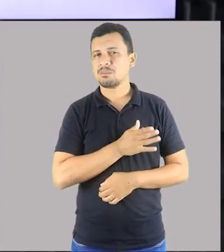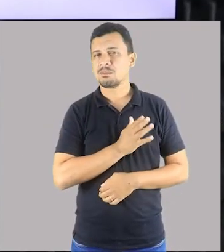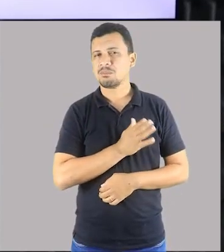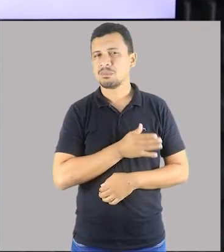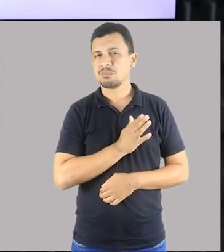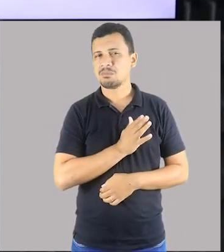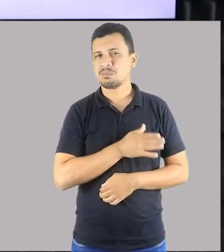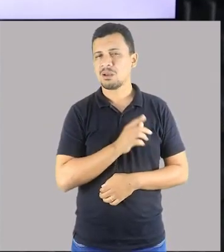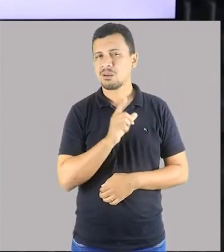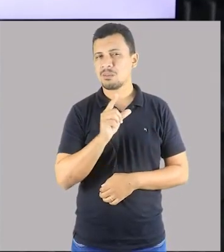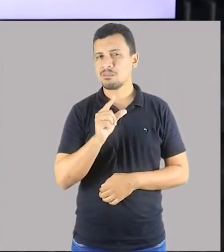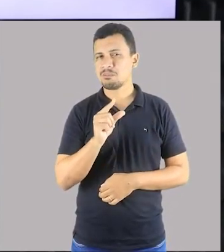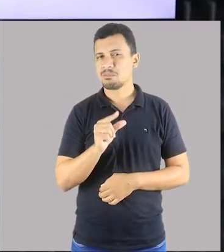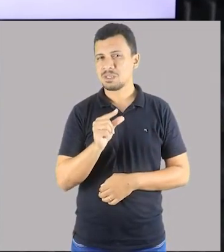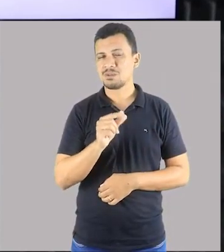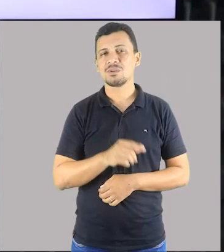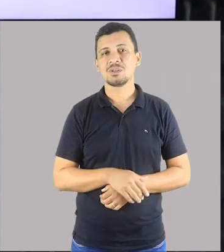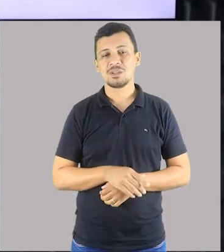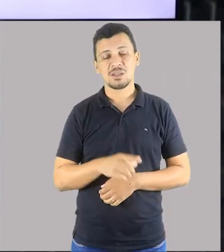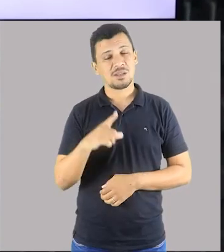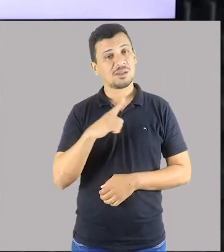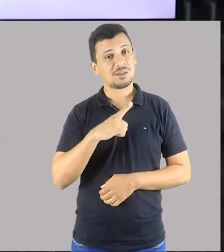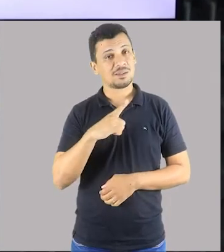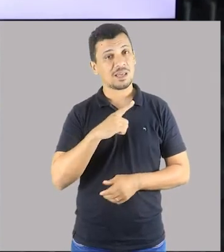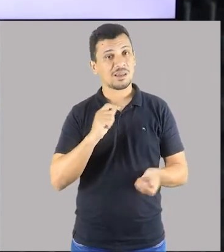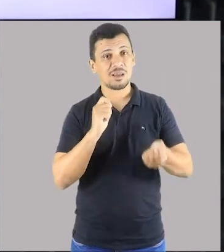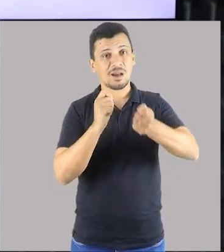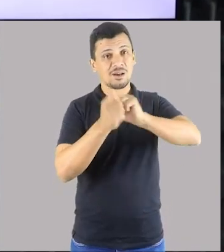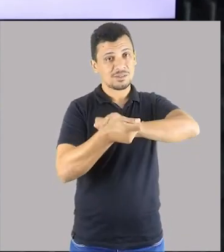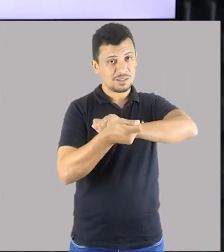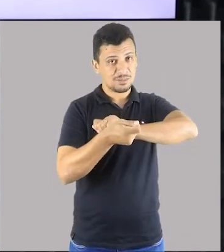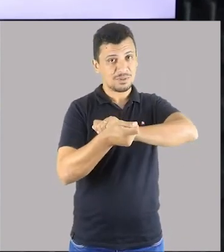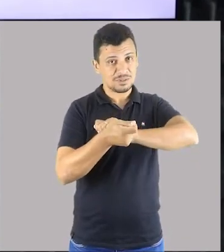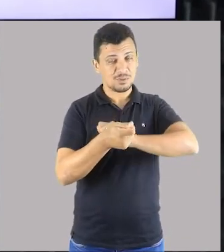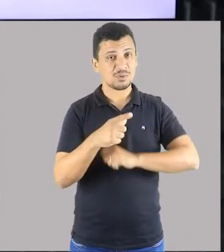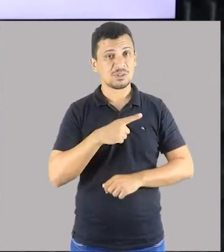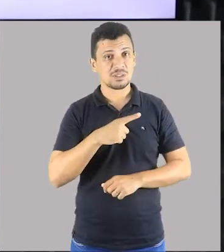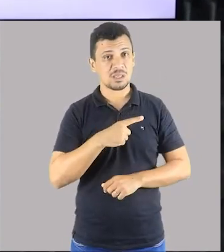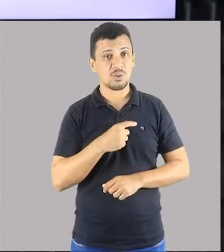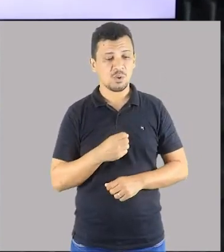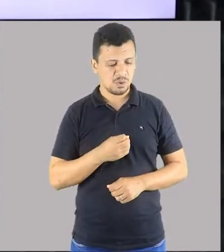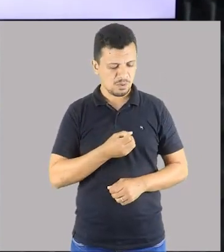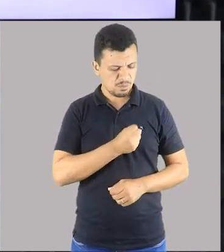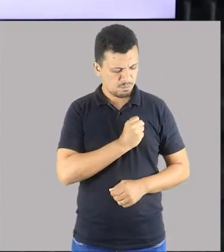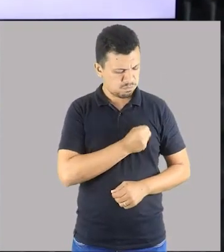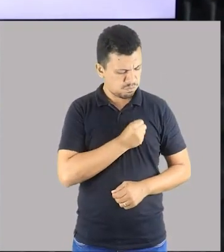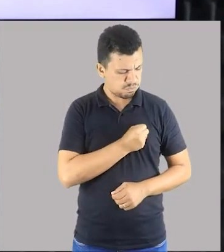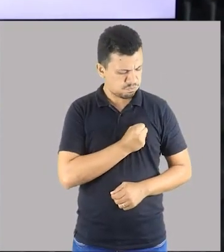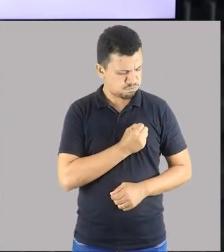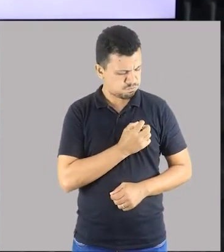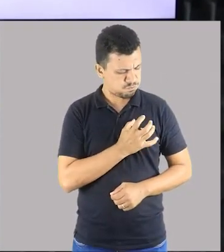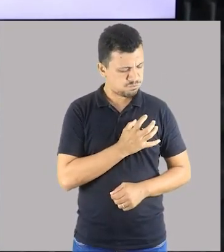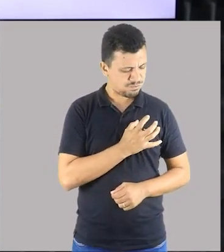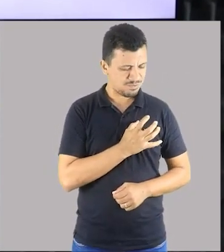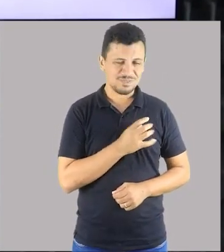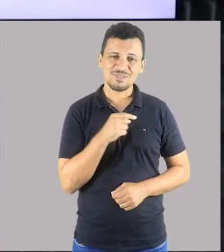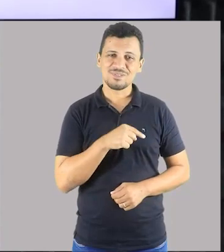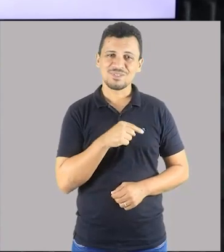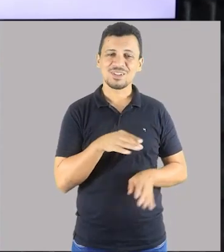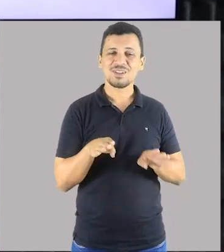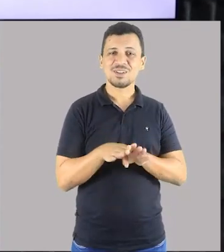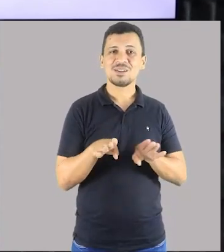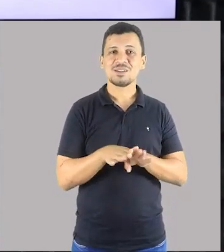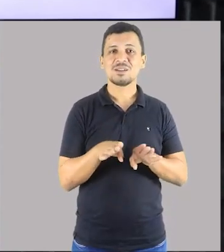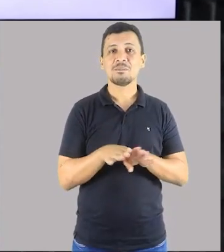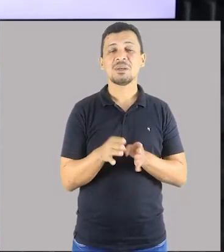quantidade, tanto por essas adaptações, que vai ser aumento da sua cavidade, aumento da sua força de contratilidade, assim